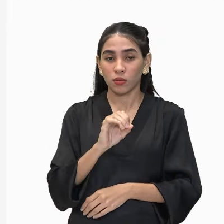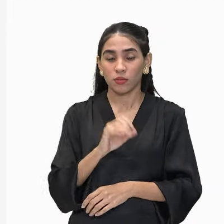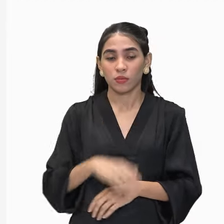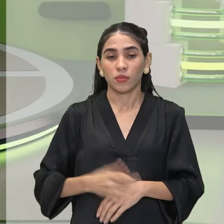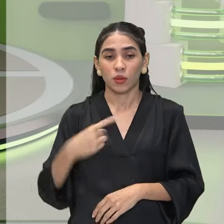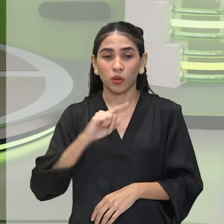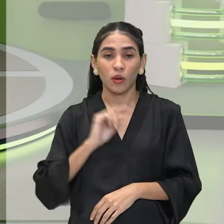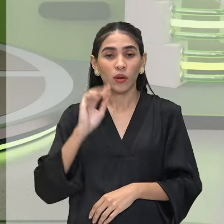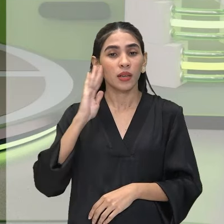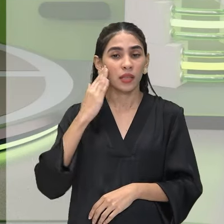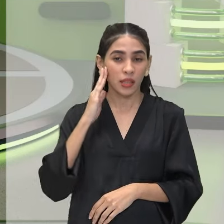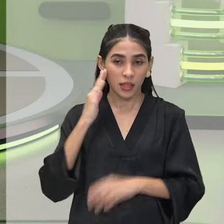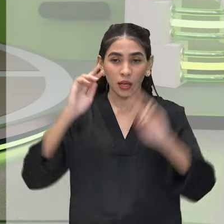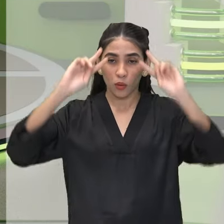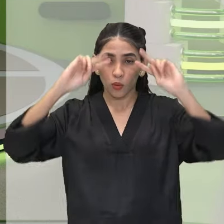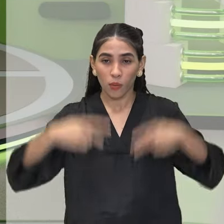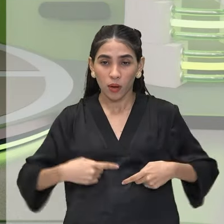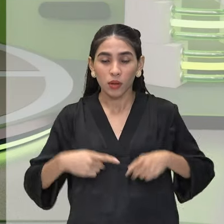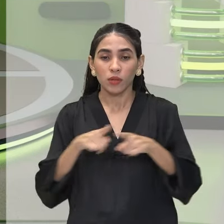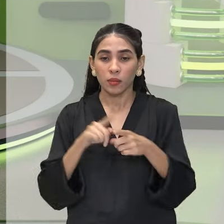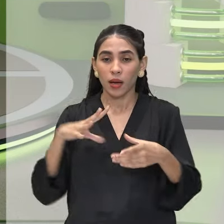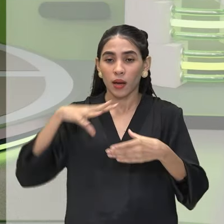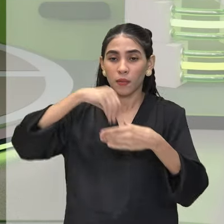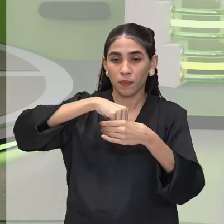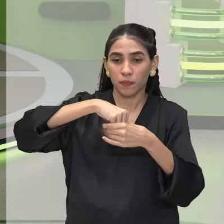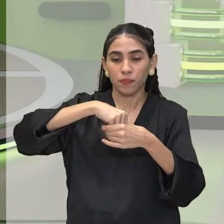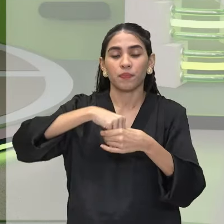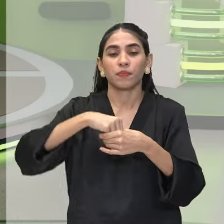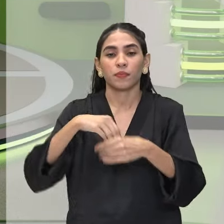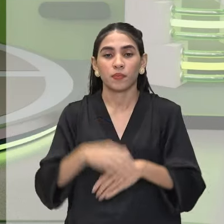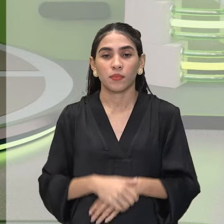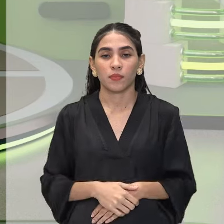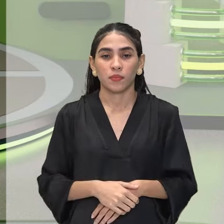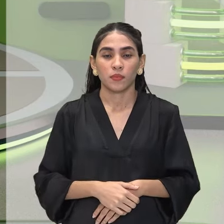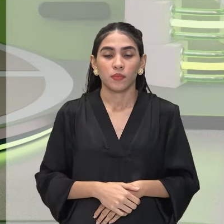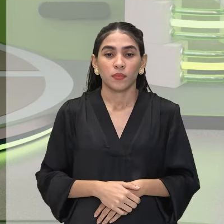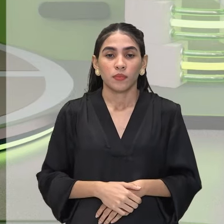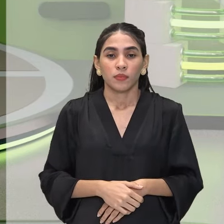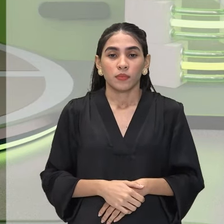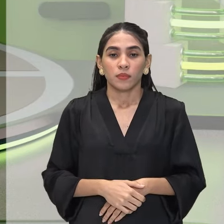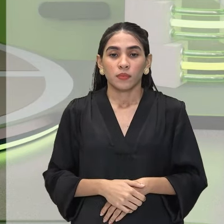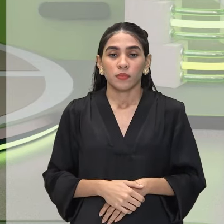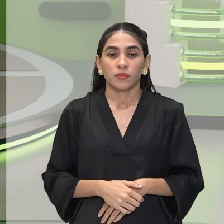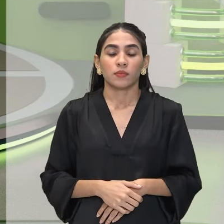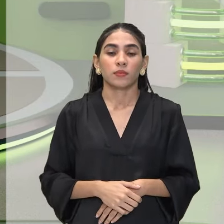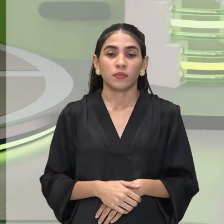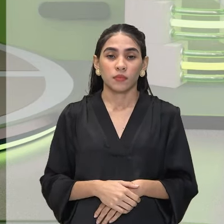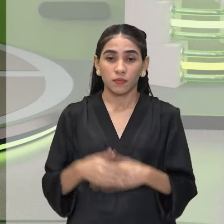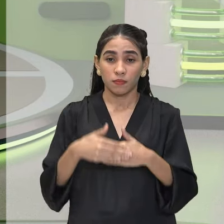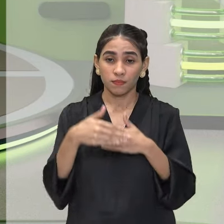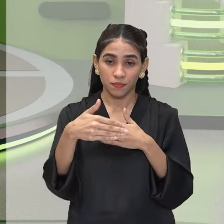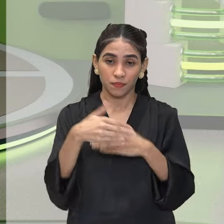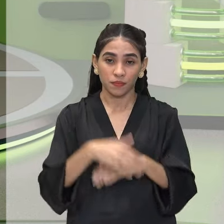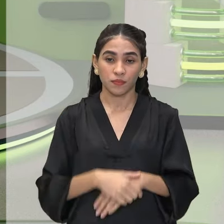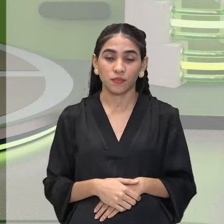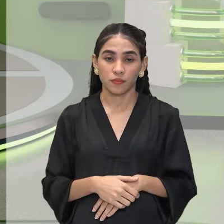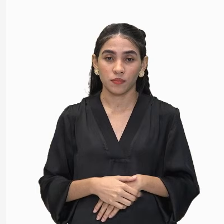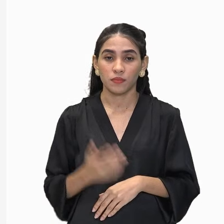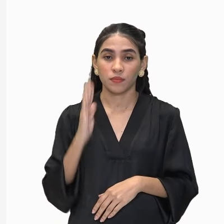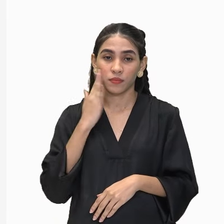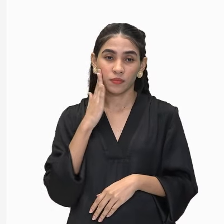os humanos também entram nessa classificação, equinodermos e todos os celomados. Para dar continuidade, vamos entender